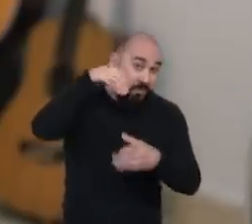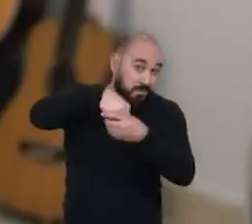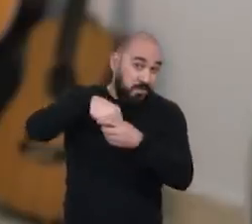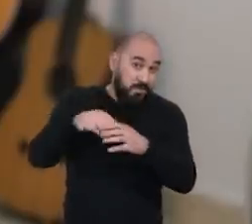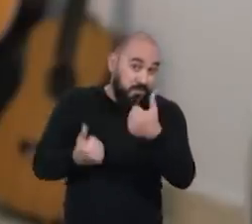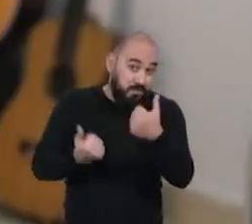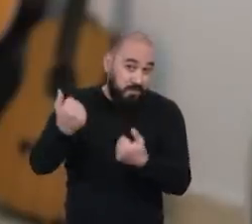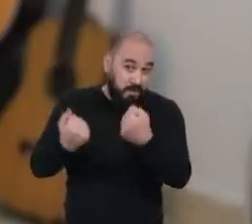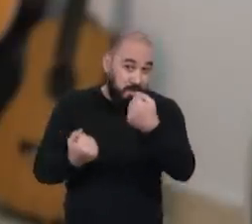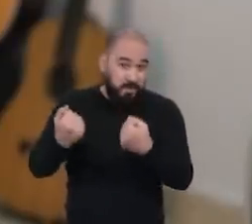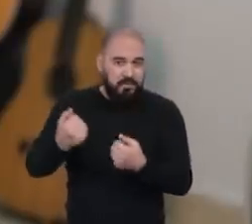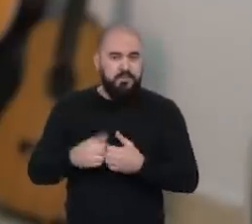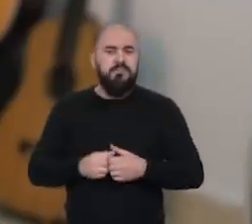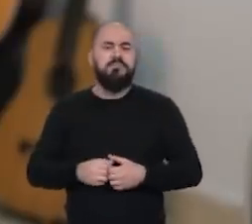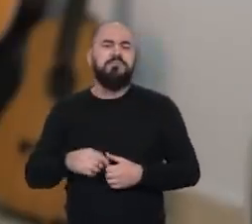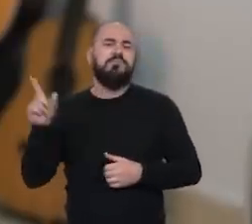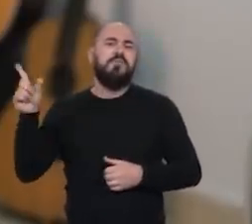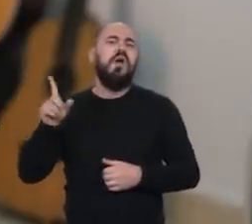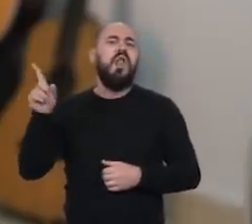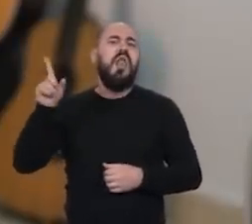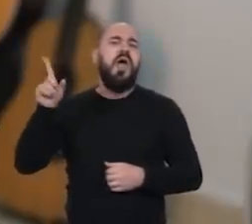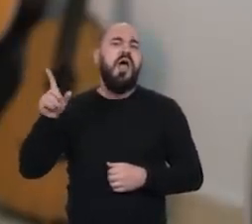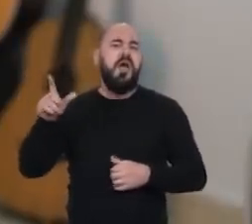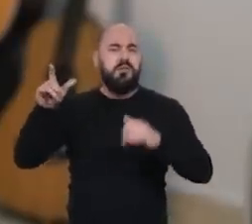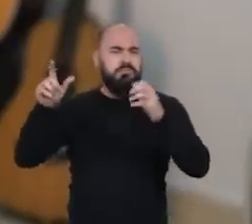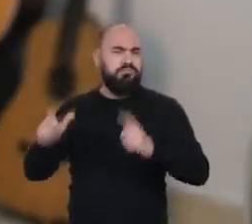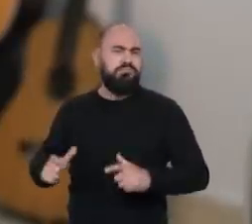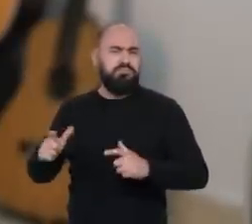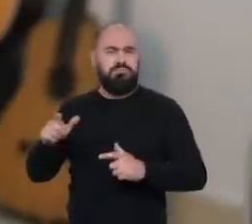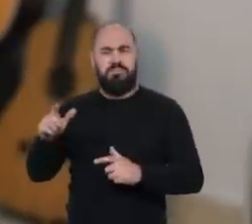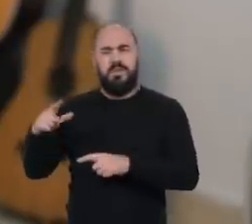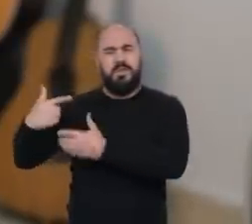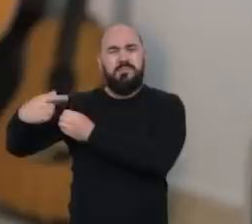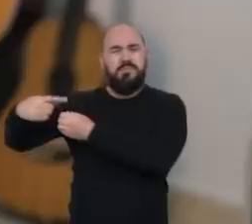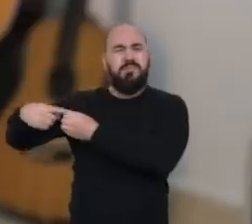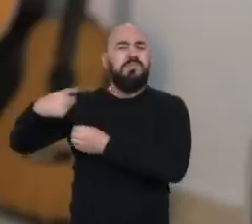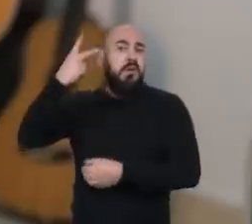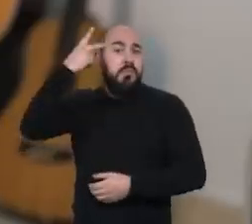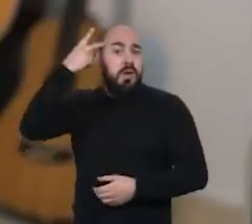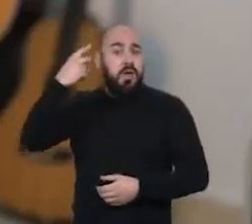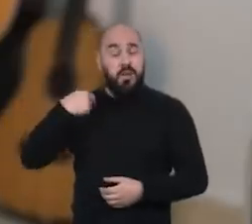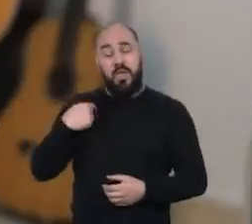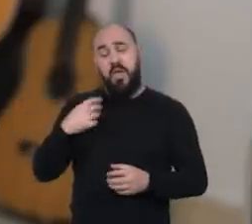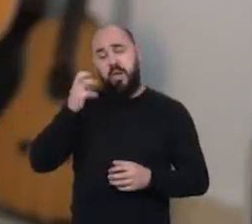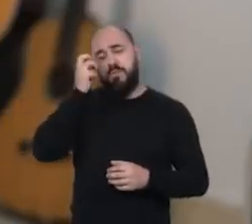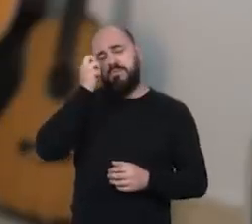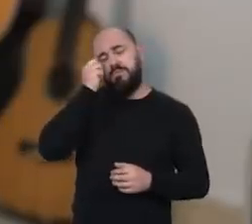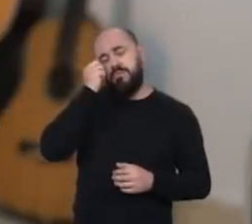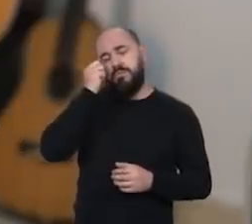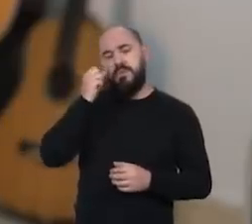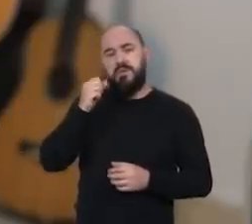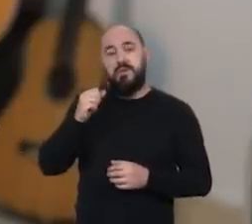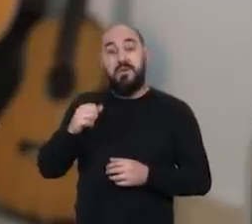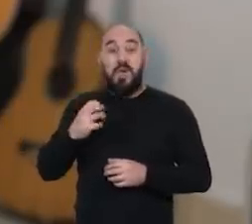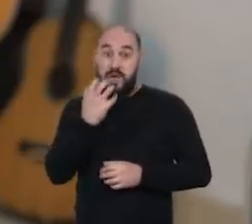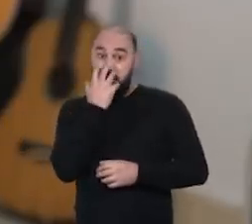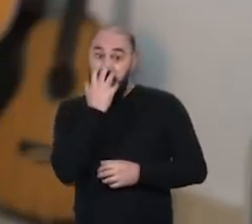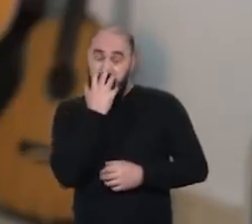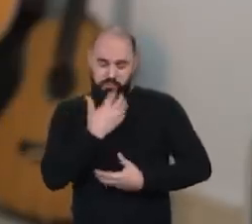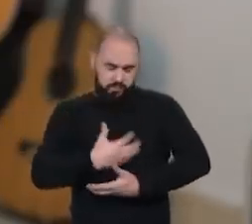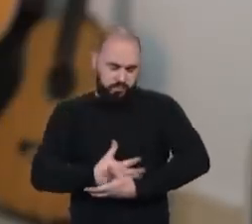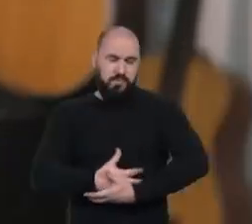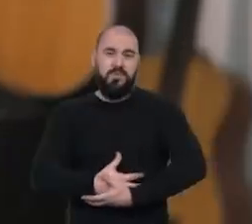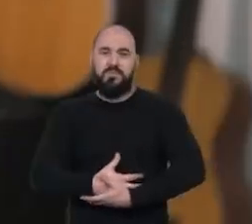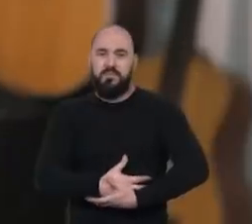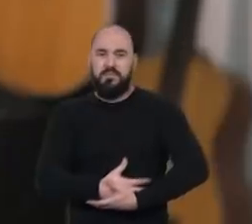Ribeirão Preto, já era umas 5h30 da tarde, eu também cochilei. A Maggie, que é a nossa cachorrinha, estava no meu braço, no